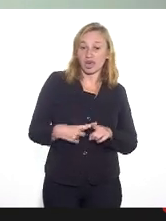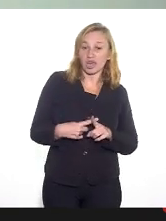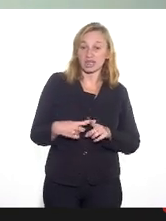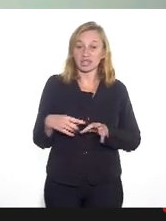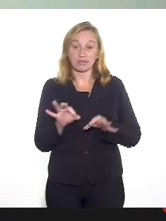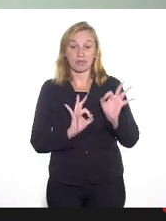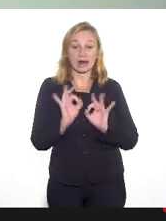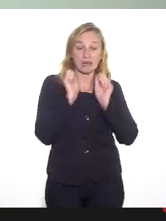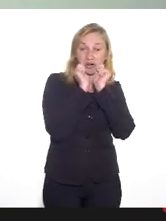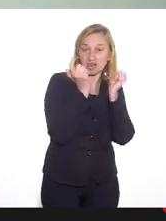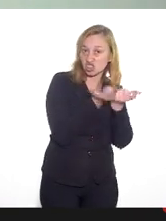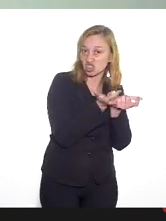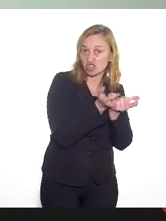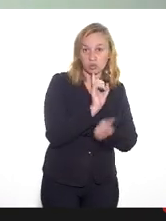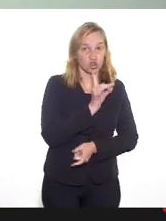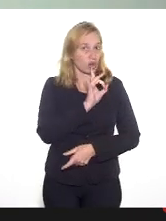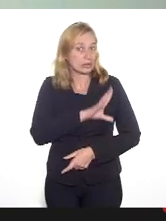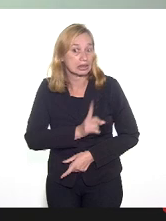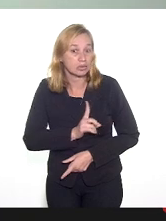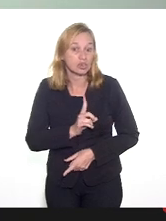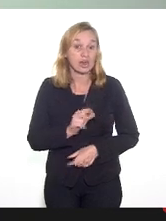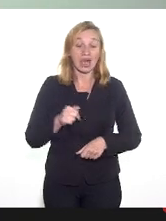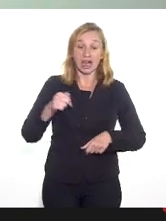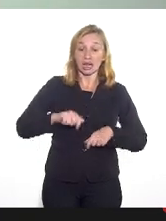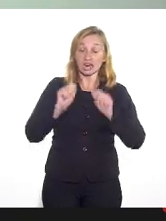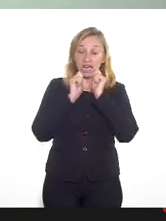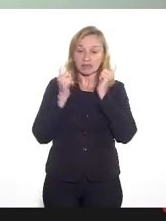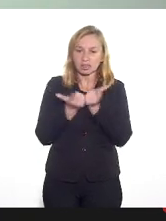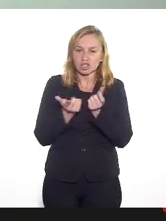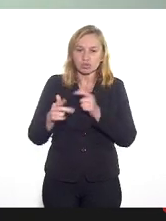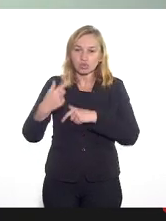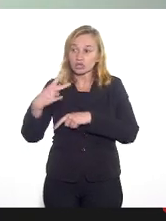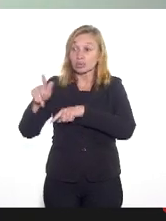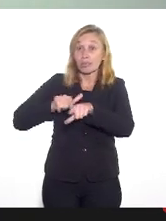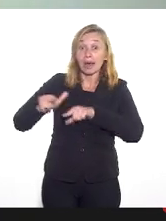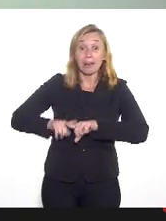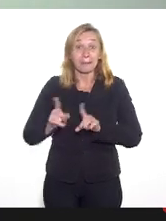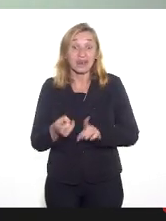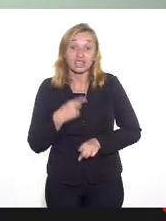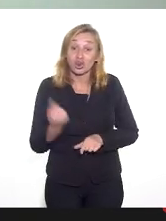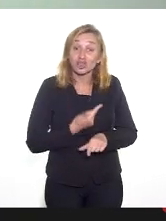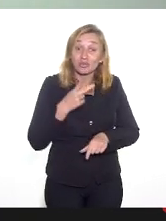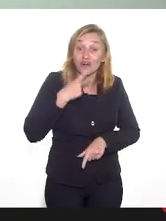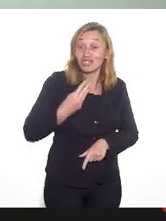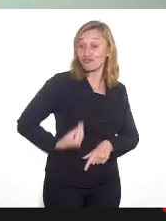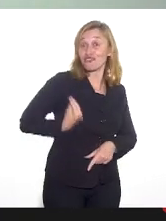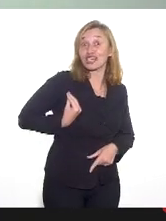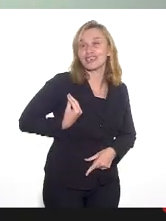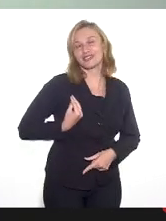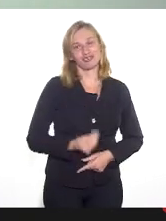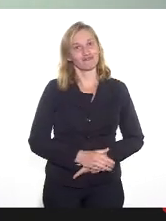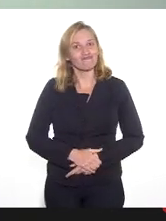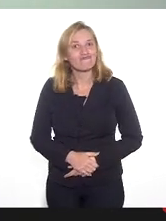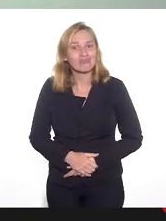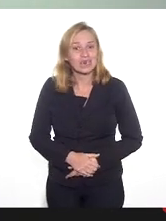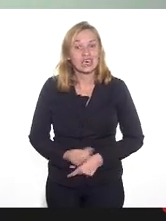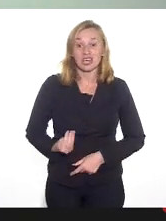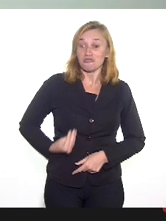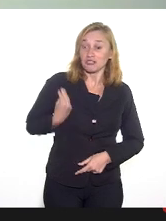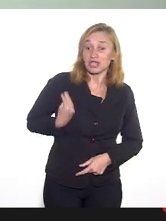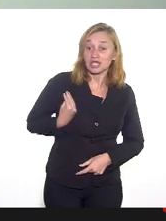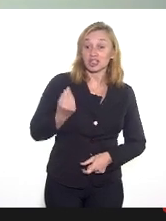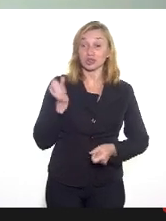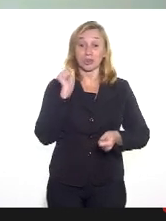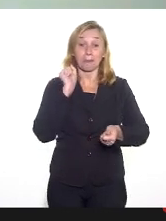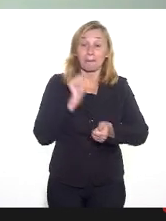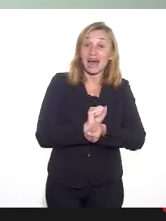pelo Legislativo só, não, porque o Legislativo está aqui cumprindo seu papel, mas é porque nós estamos tratando de vidas que estão